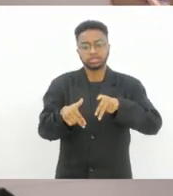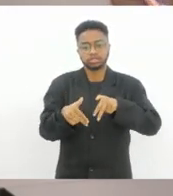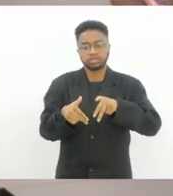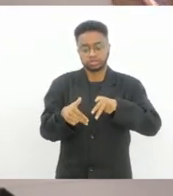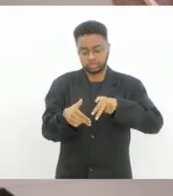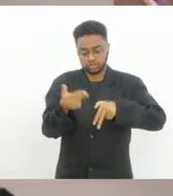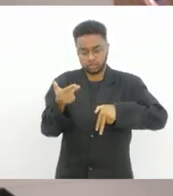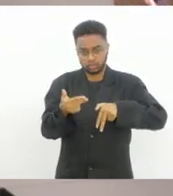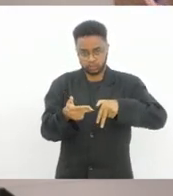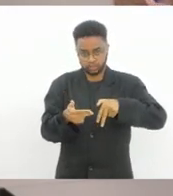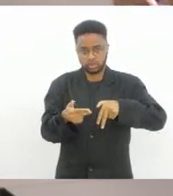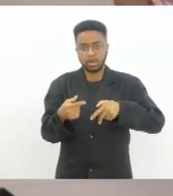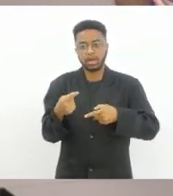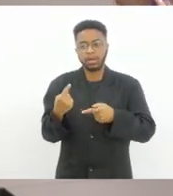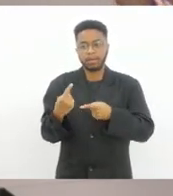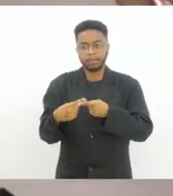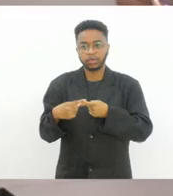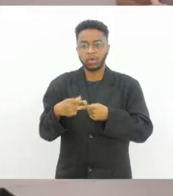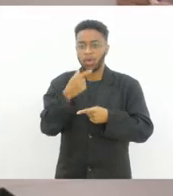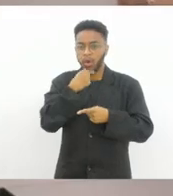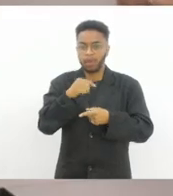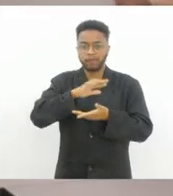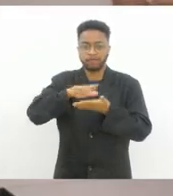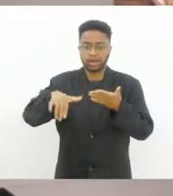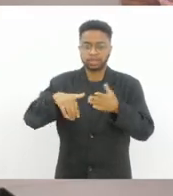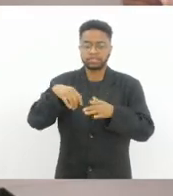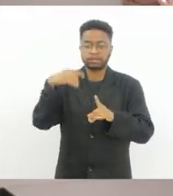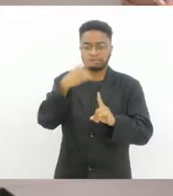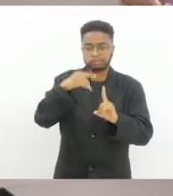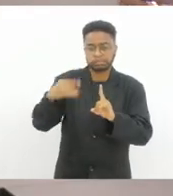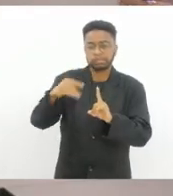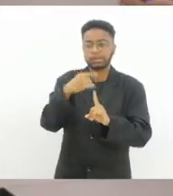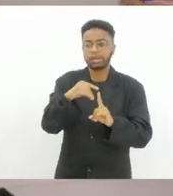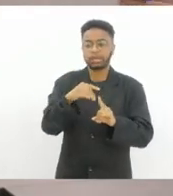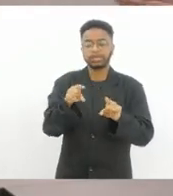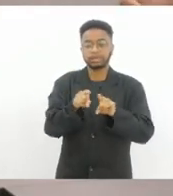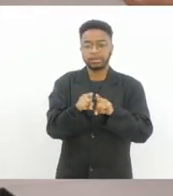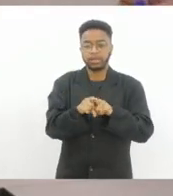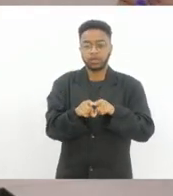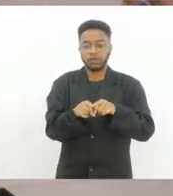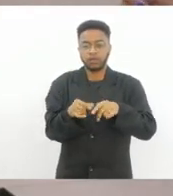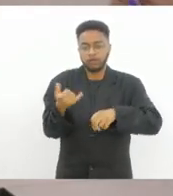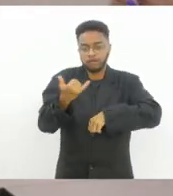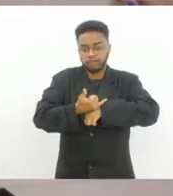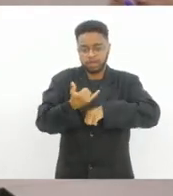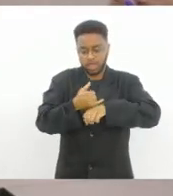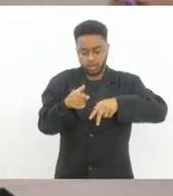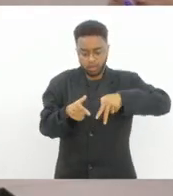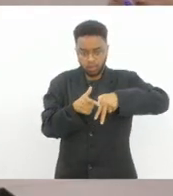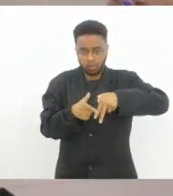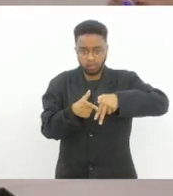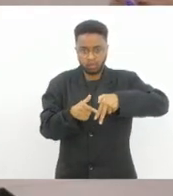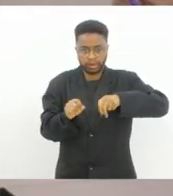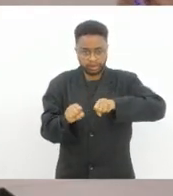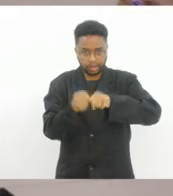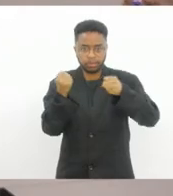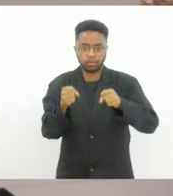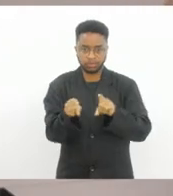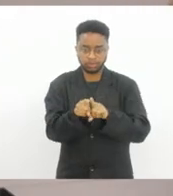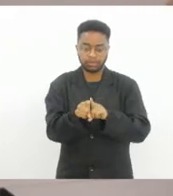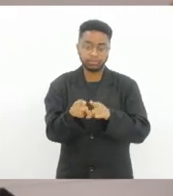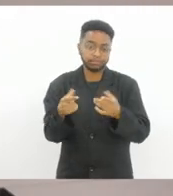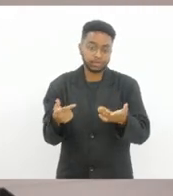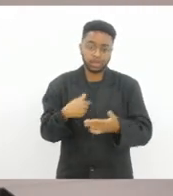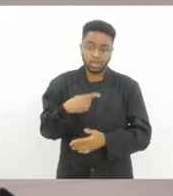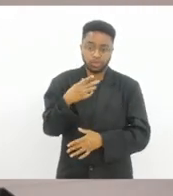com muitos homens me batendo, acabou que saiu o ferro da minha perna, da minha cirurgia saiu. E assim, eu fiquei. E eu não falava